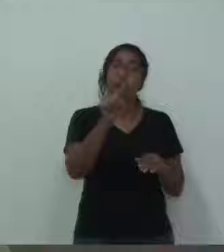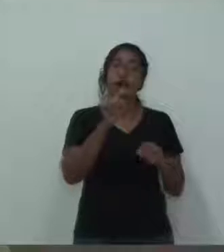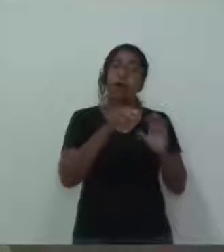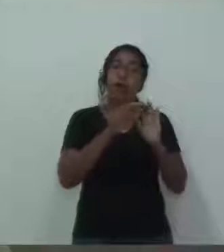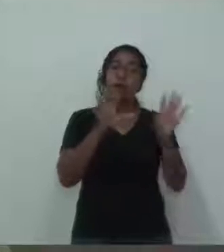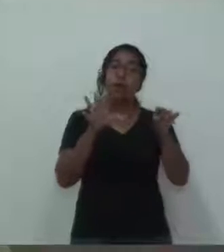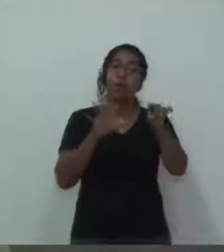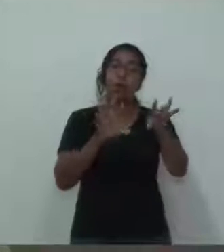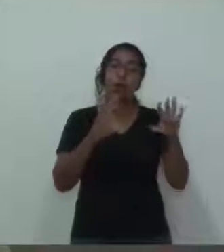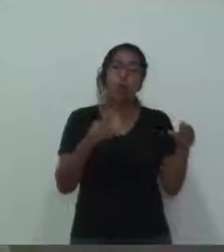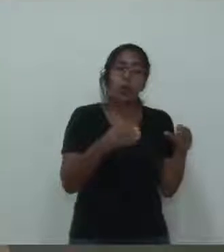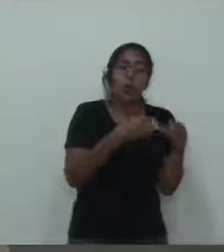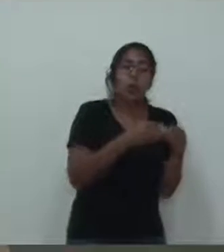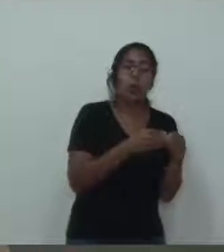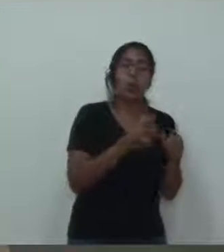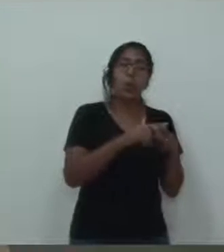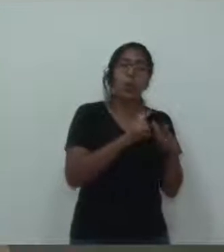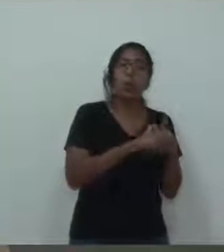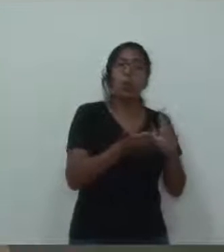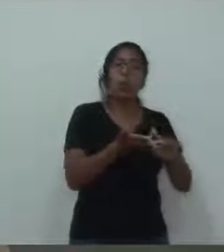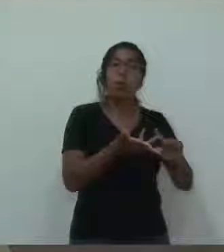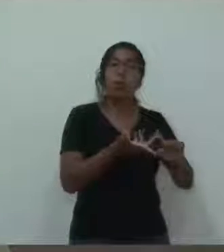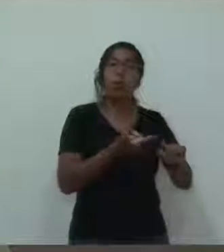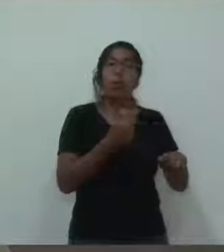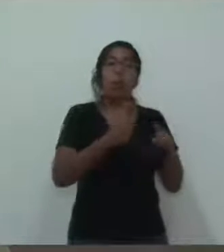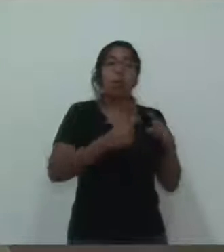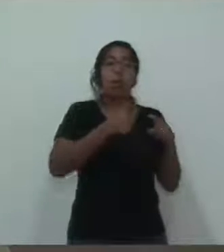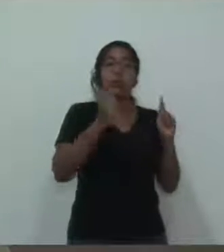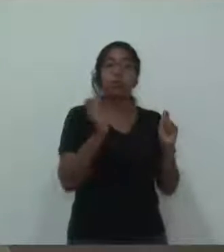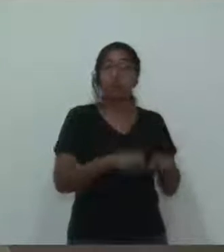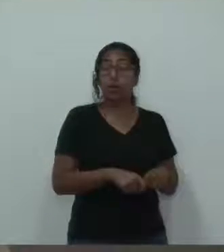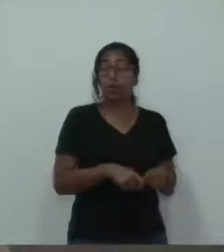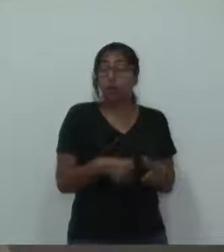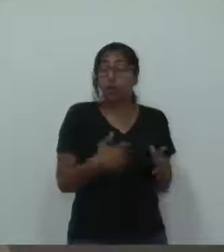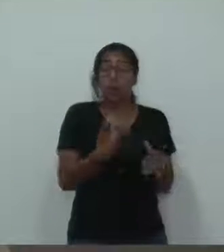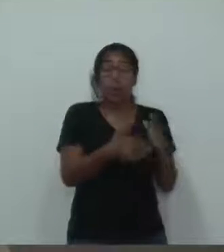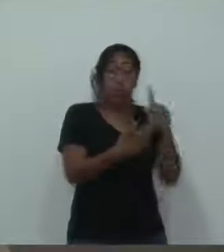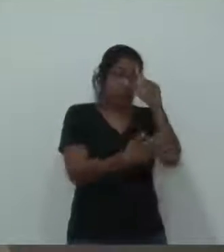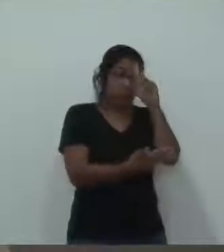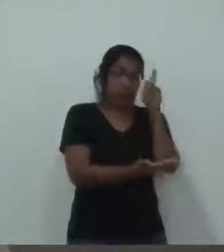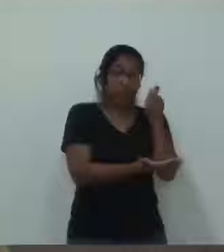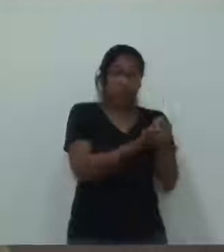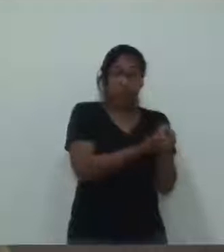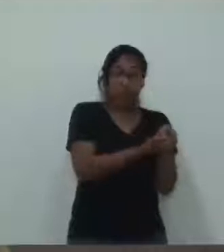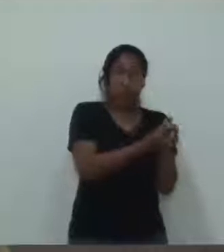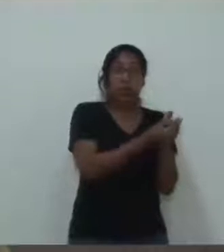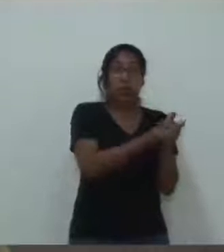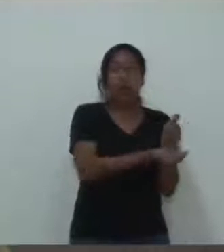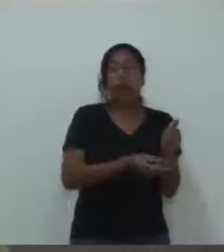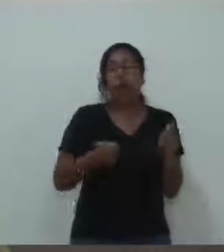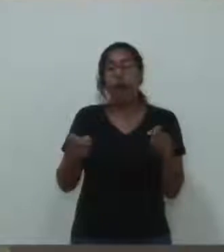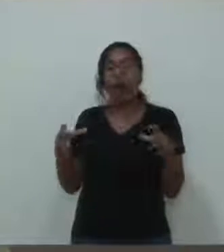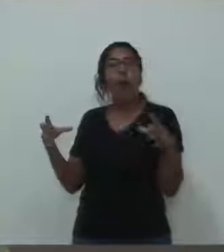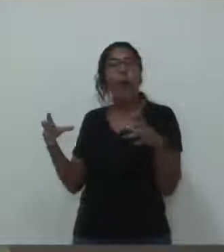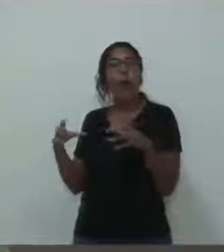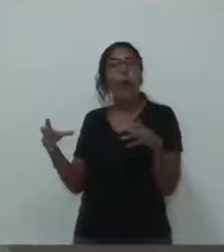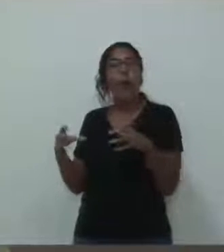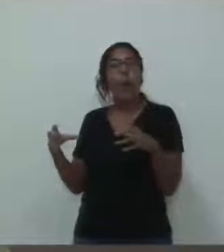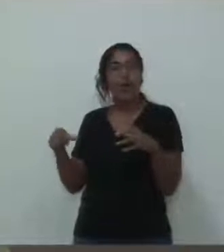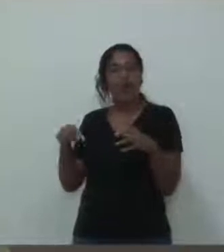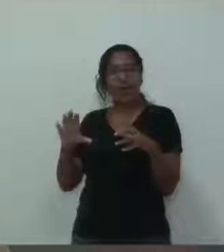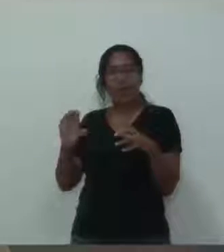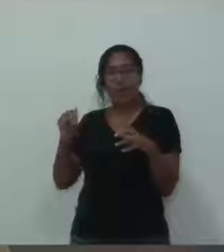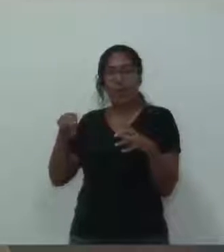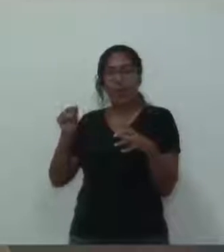discutir isso. E o que discutir e for decidido, ele passa depois pelo conselho, que é